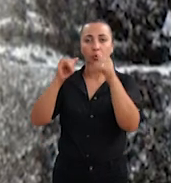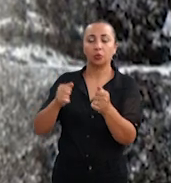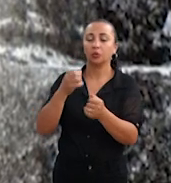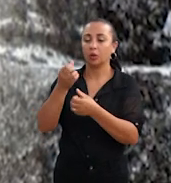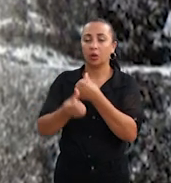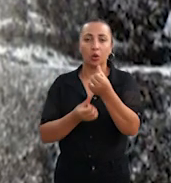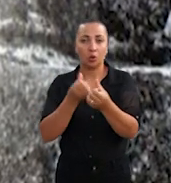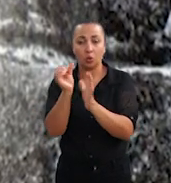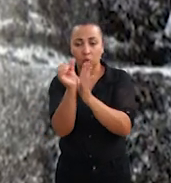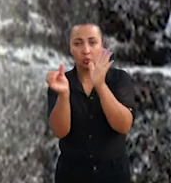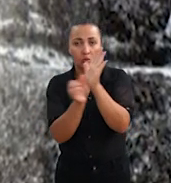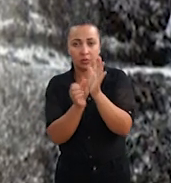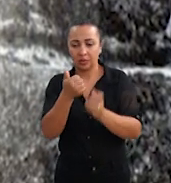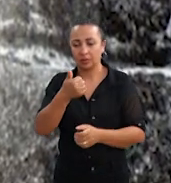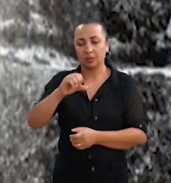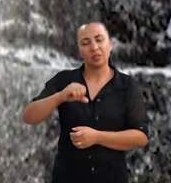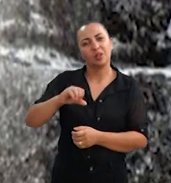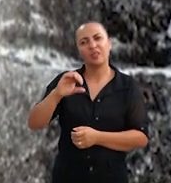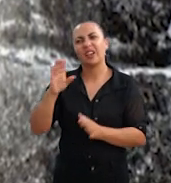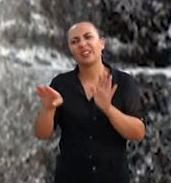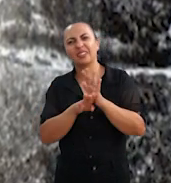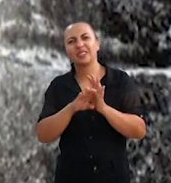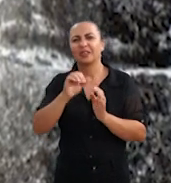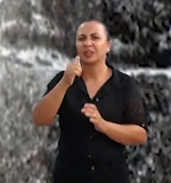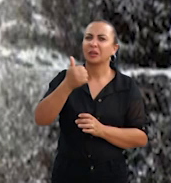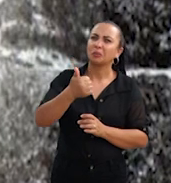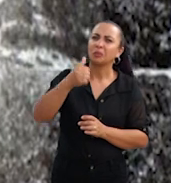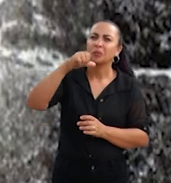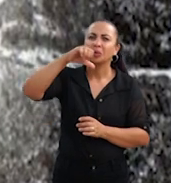No final do século XIX, até